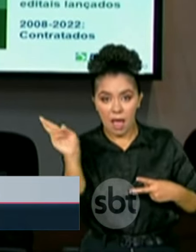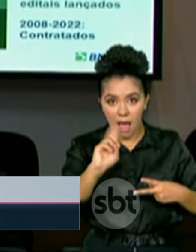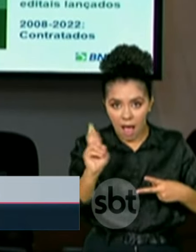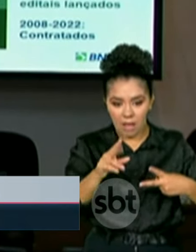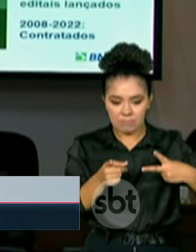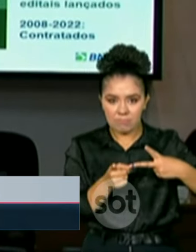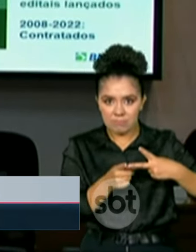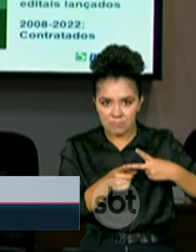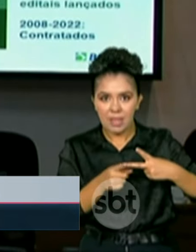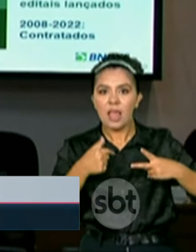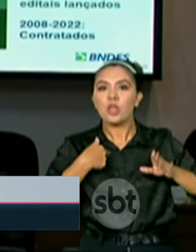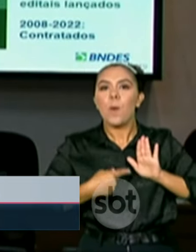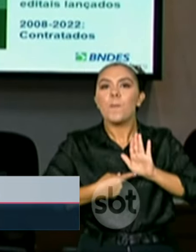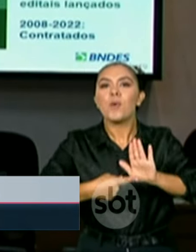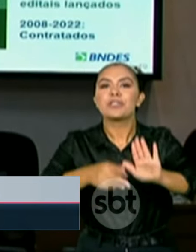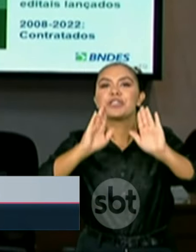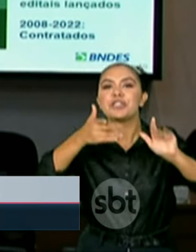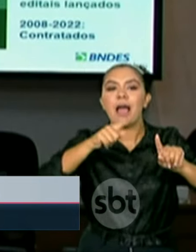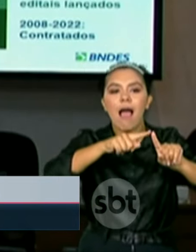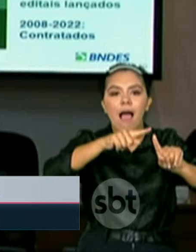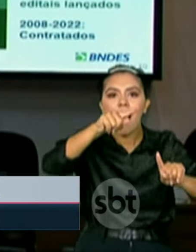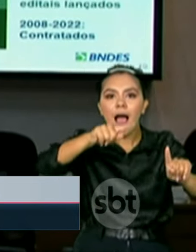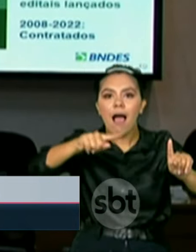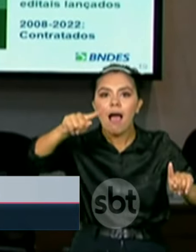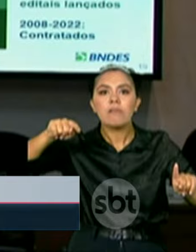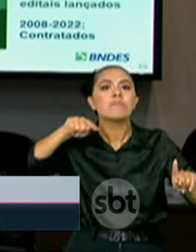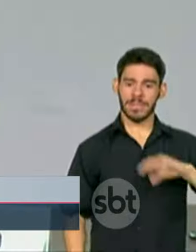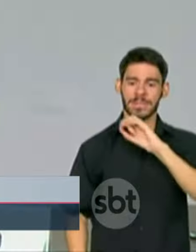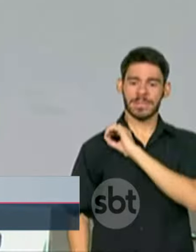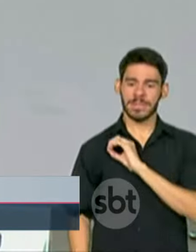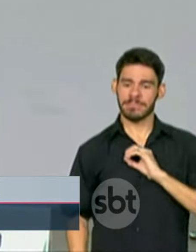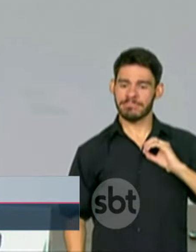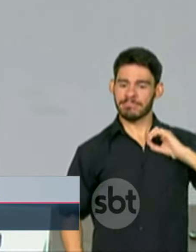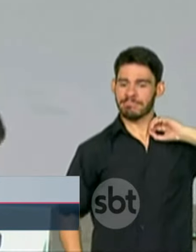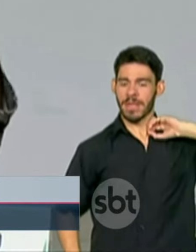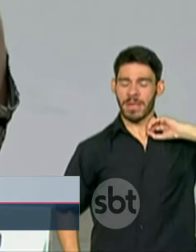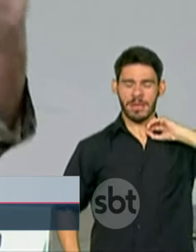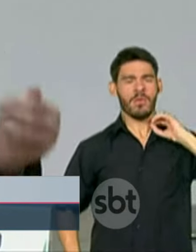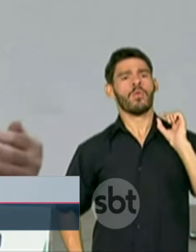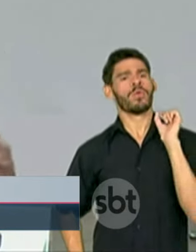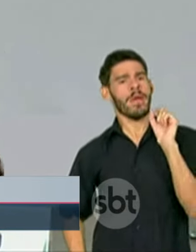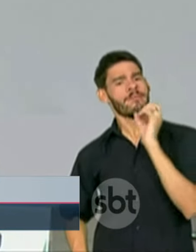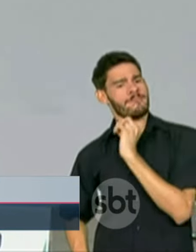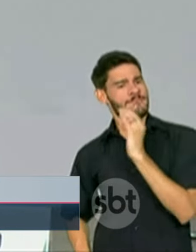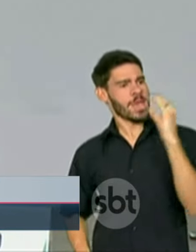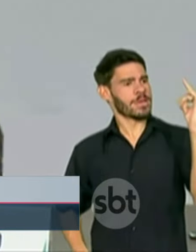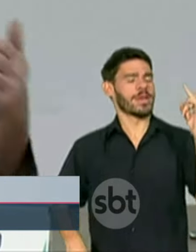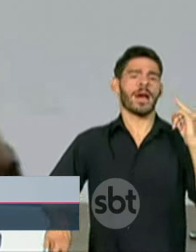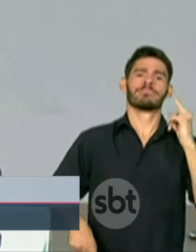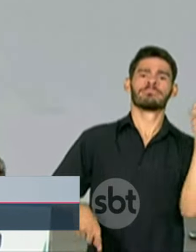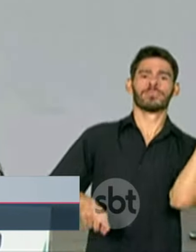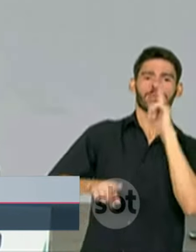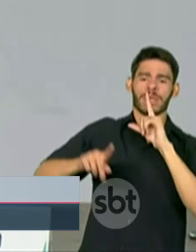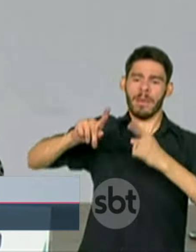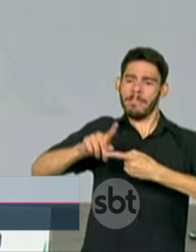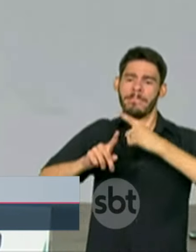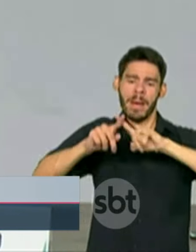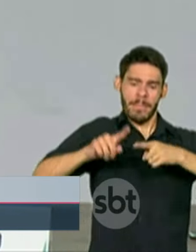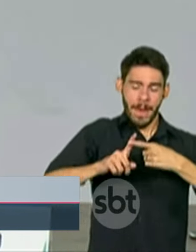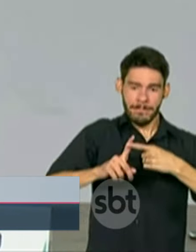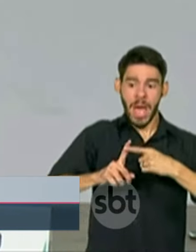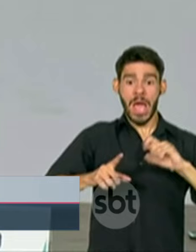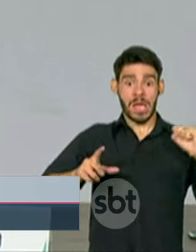reais anunciados por doadores estão em fase de negociação. O fundo é gerenciado pelo BNDES, Banco Nacional